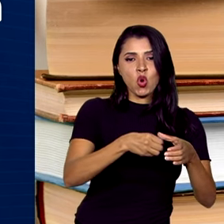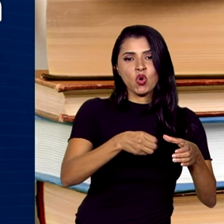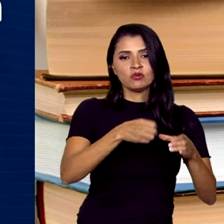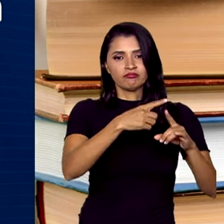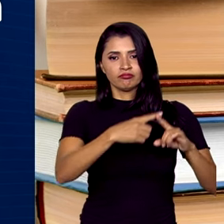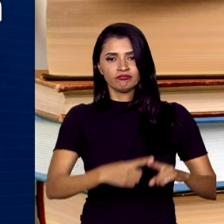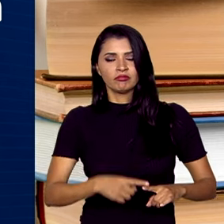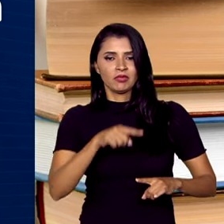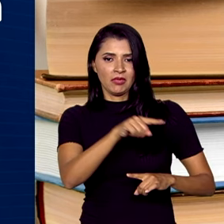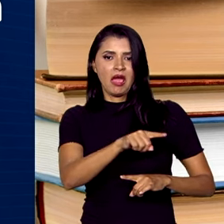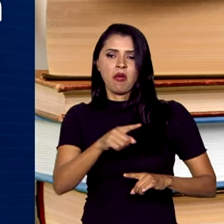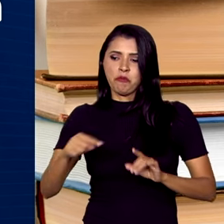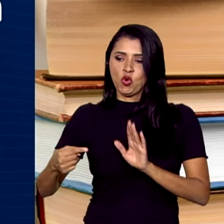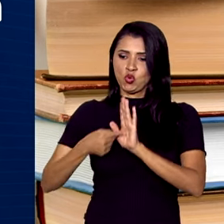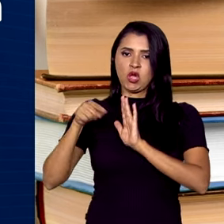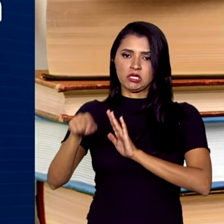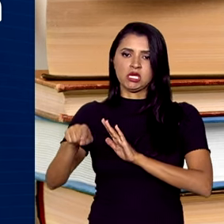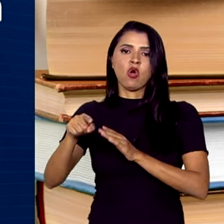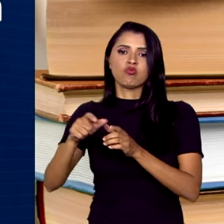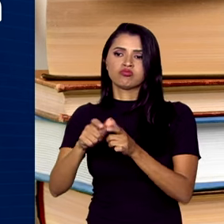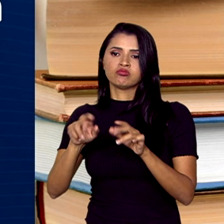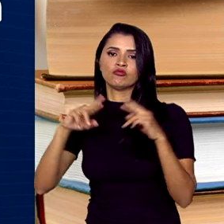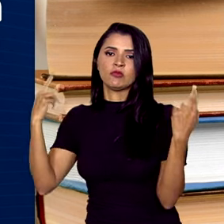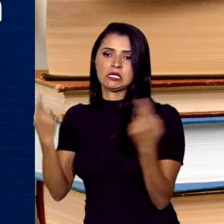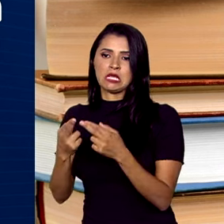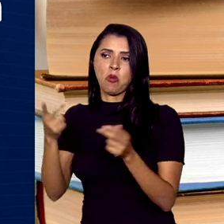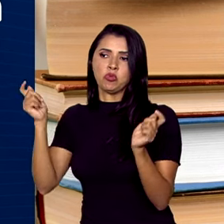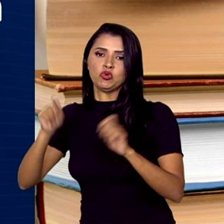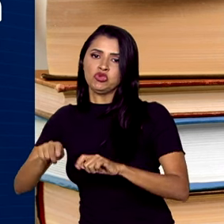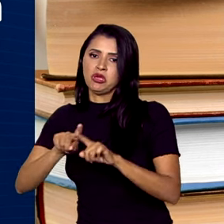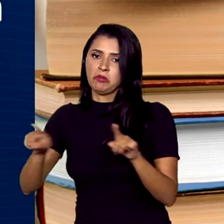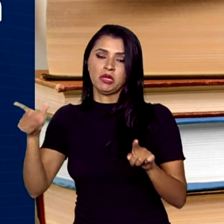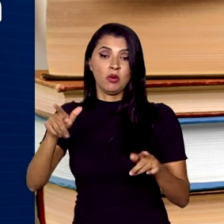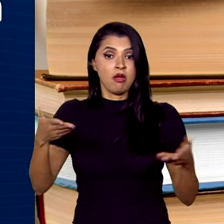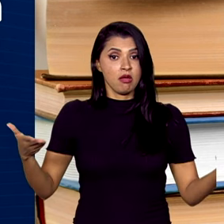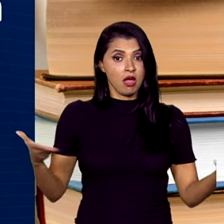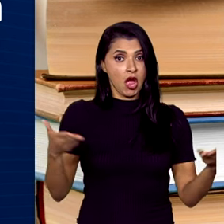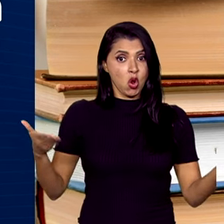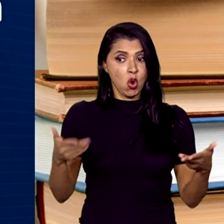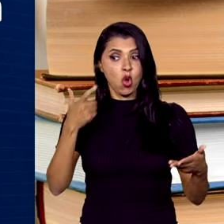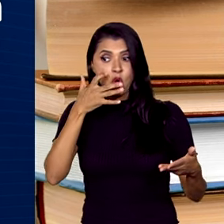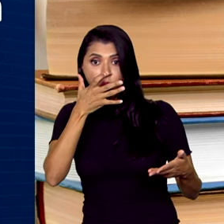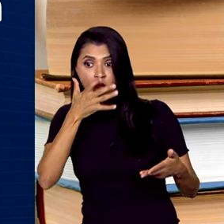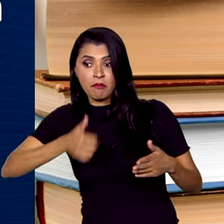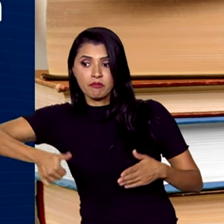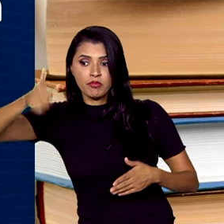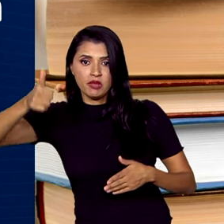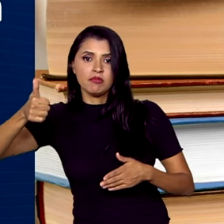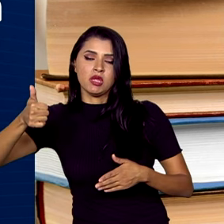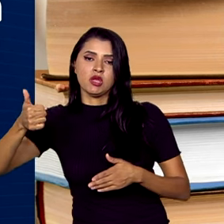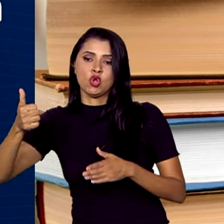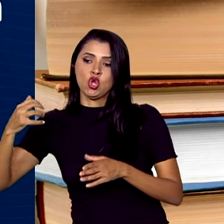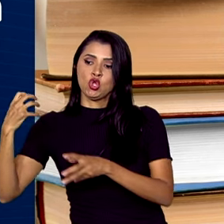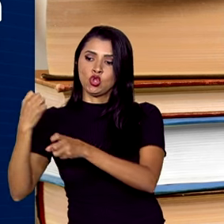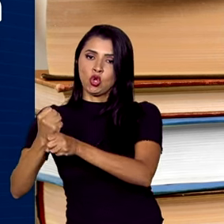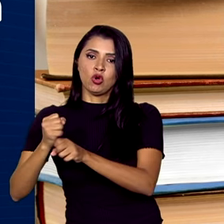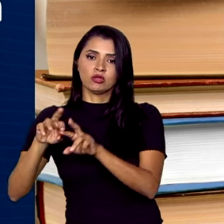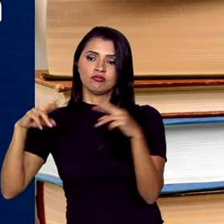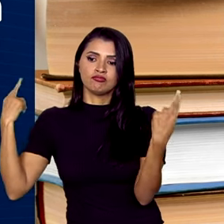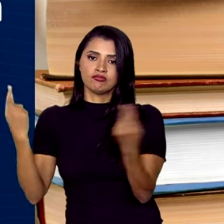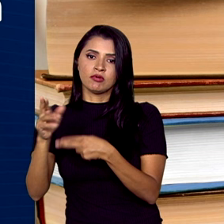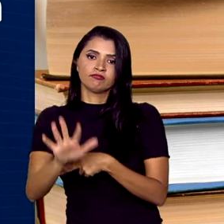pontuação suficiente na ampla concorrência. A partir de agora, vão ser observadas primeiro as notas pela ampla